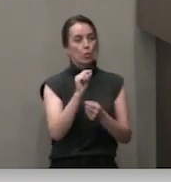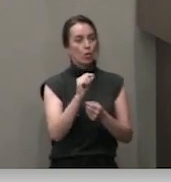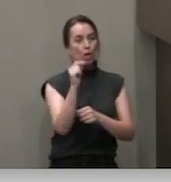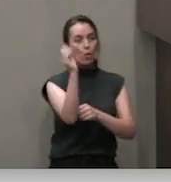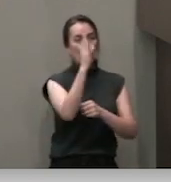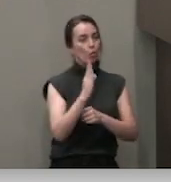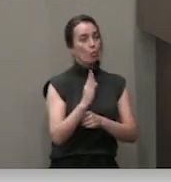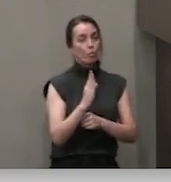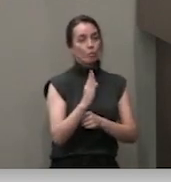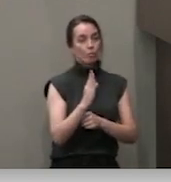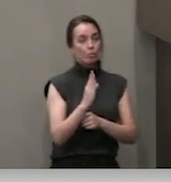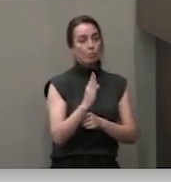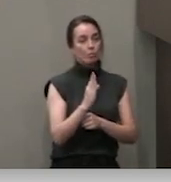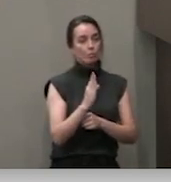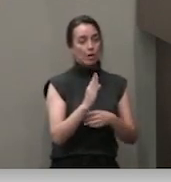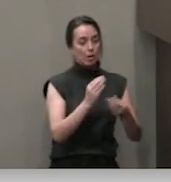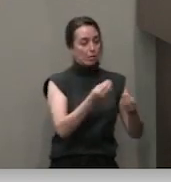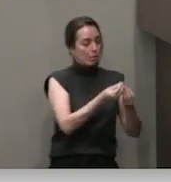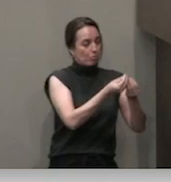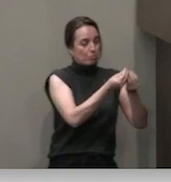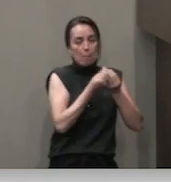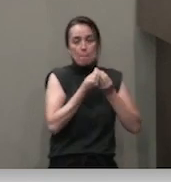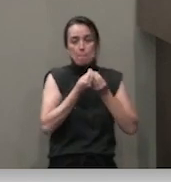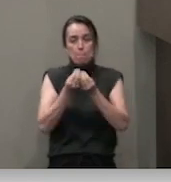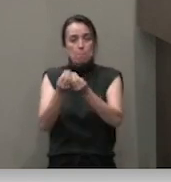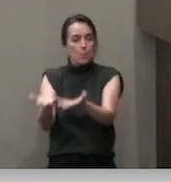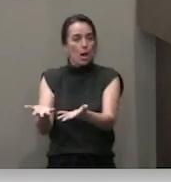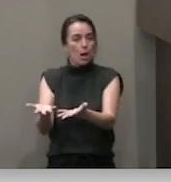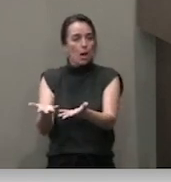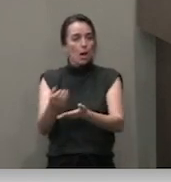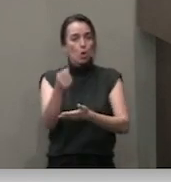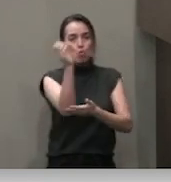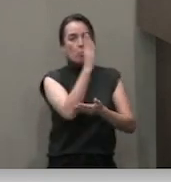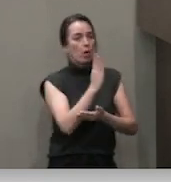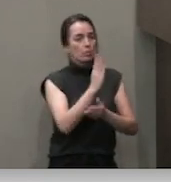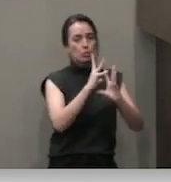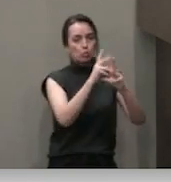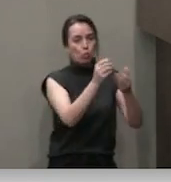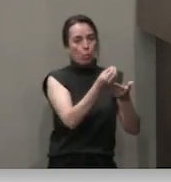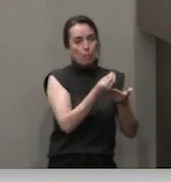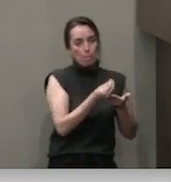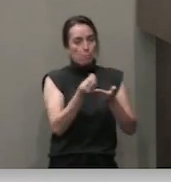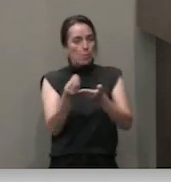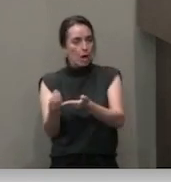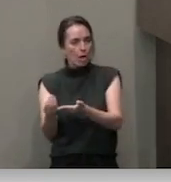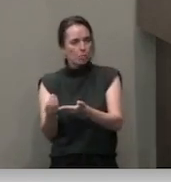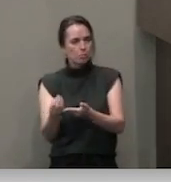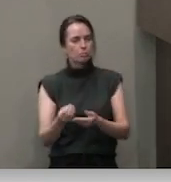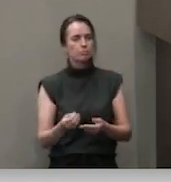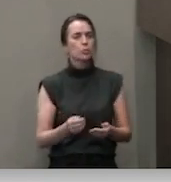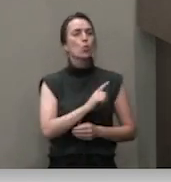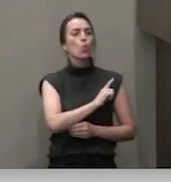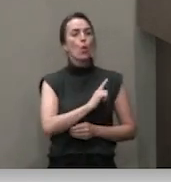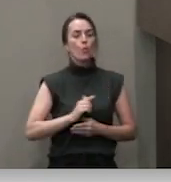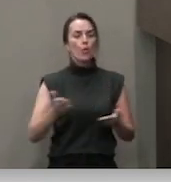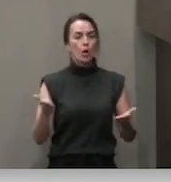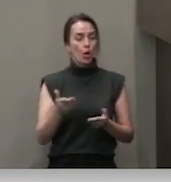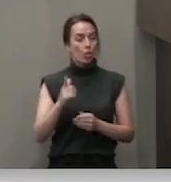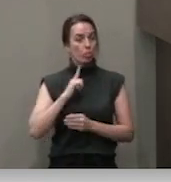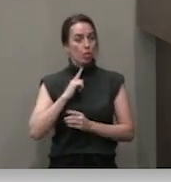pra China né agora o governo por pressão das montadoras